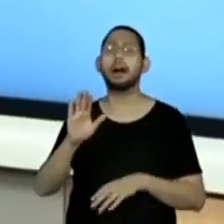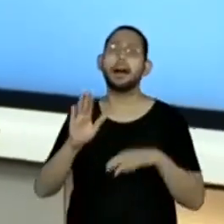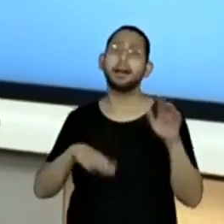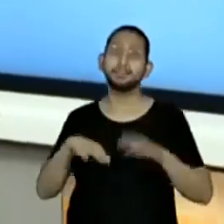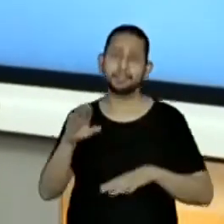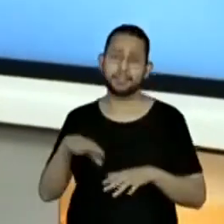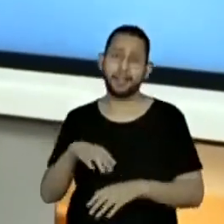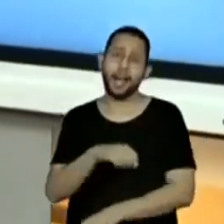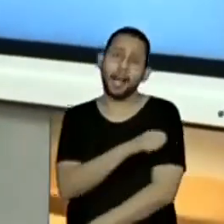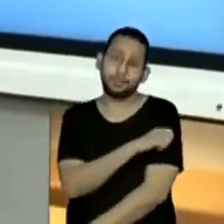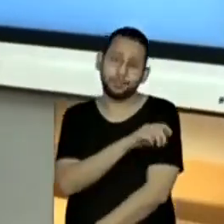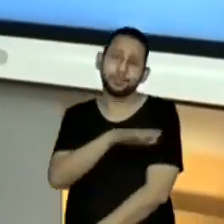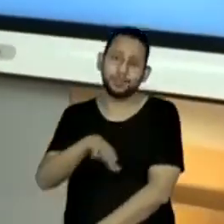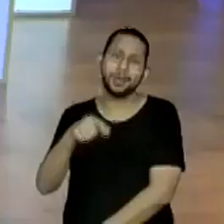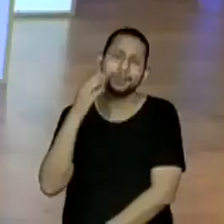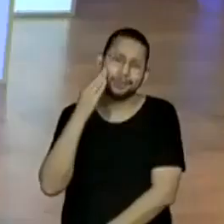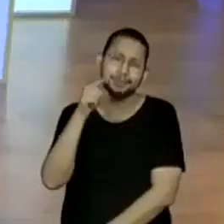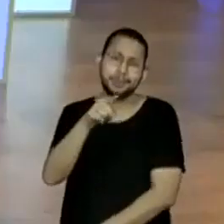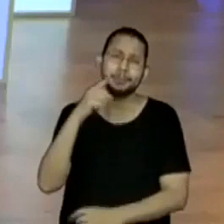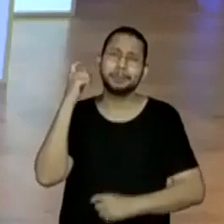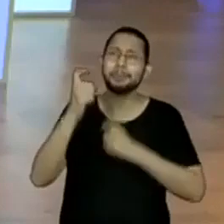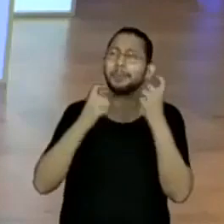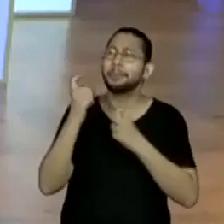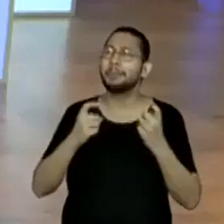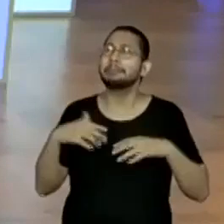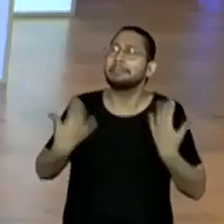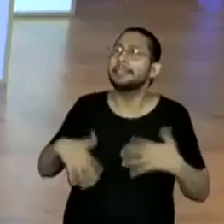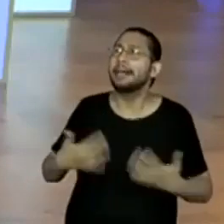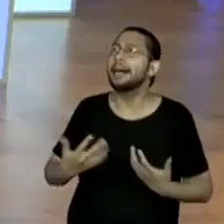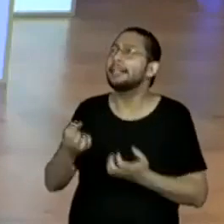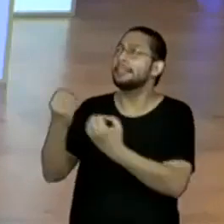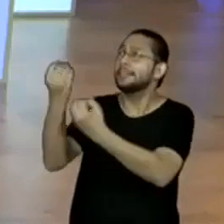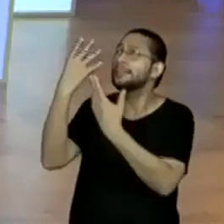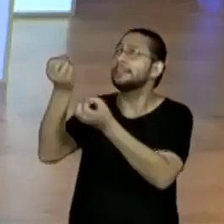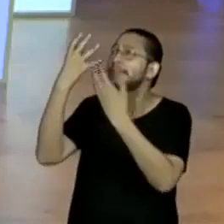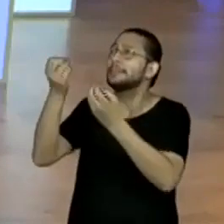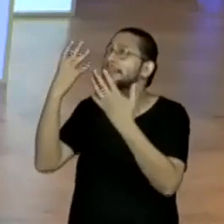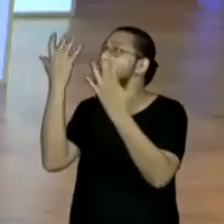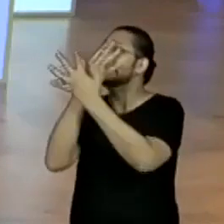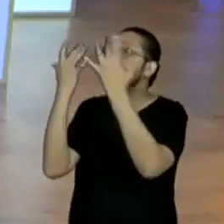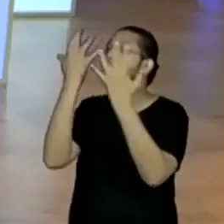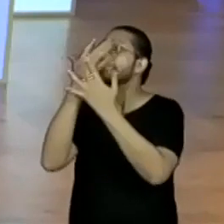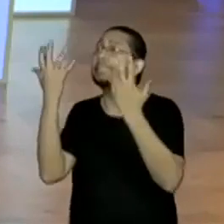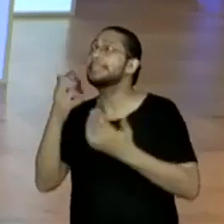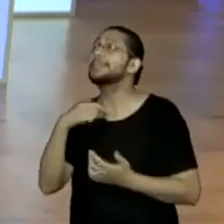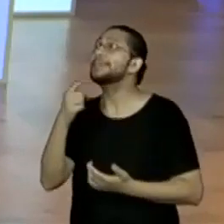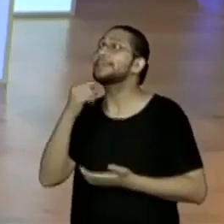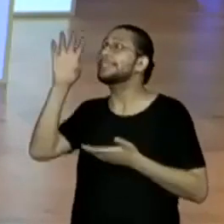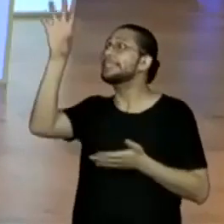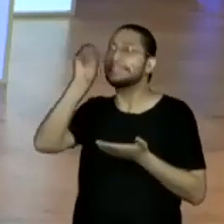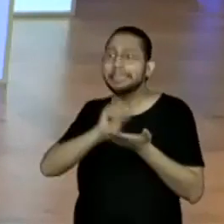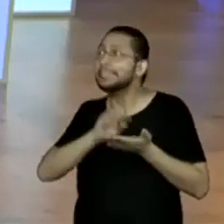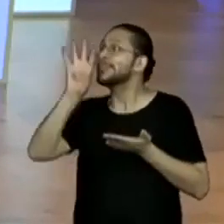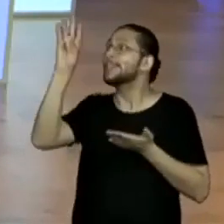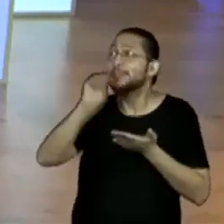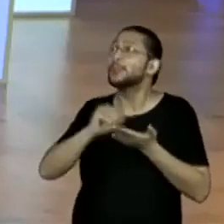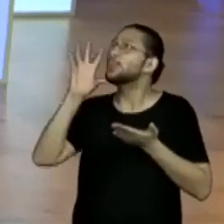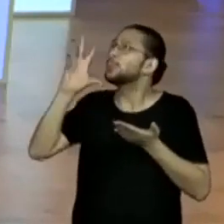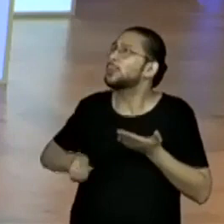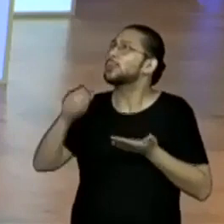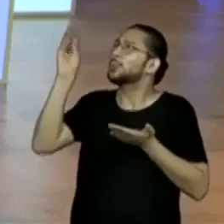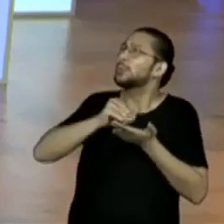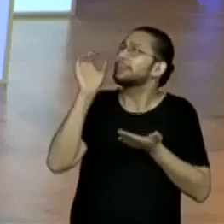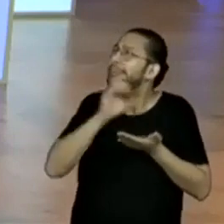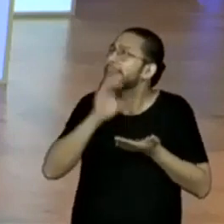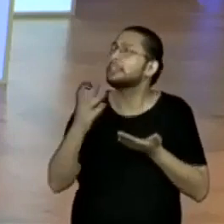pouquinho preocupados. É assim, ai, professor Rodrigo, é tanta informação que eu não consigo anotar tudo, é